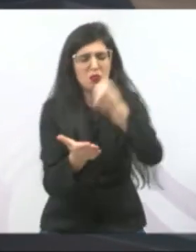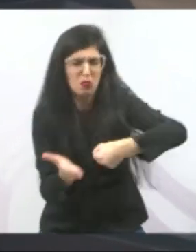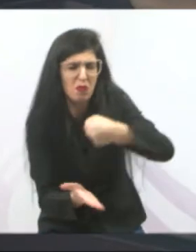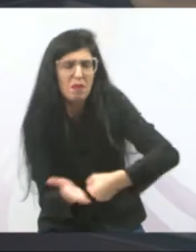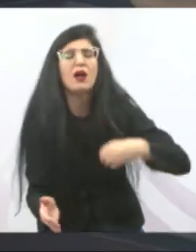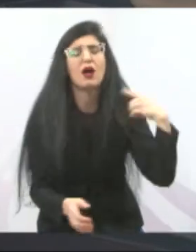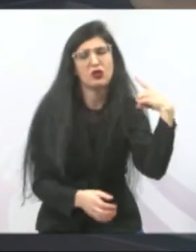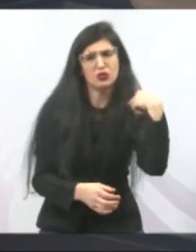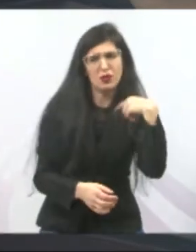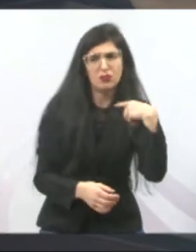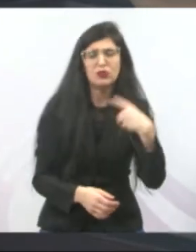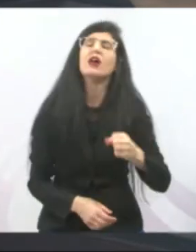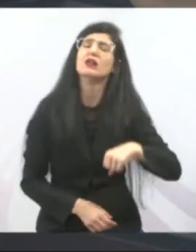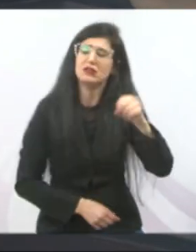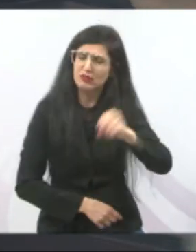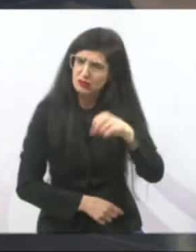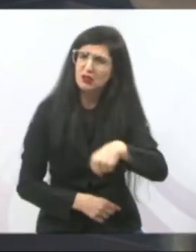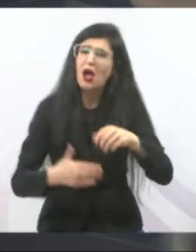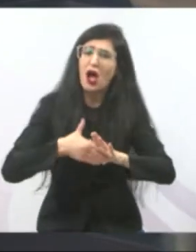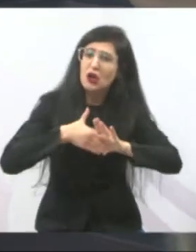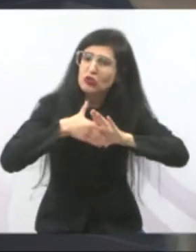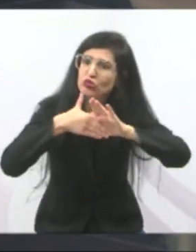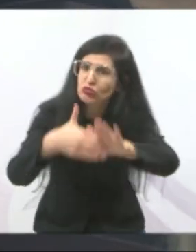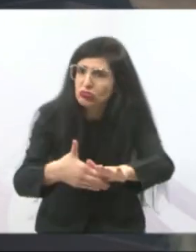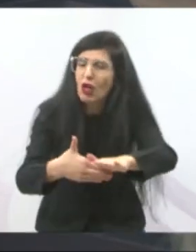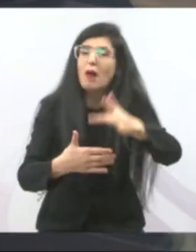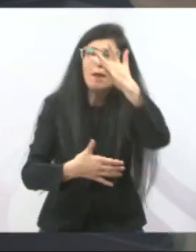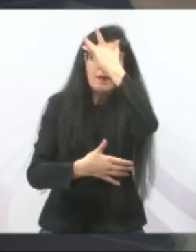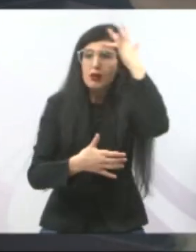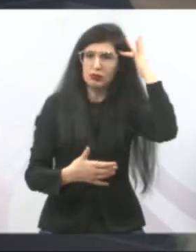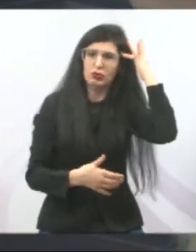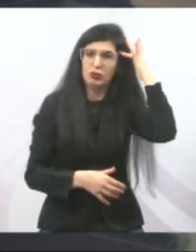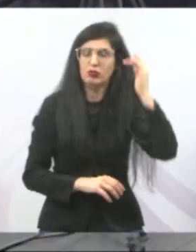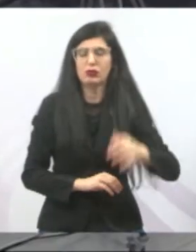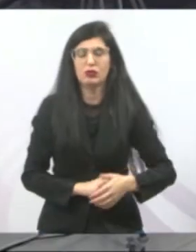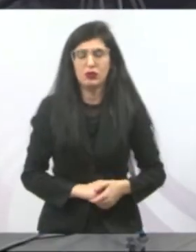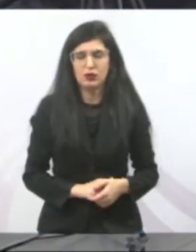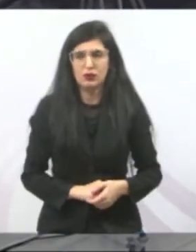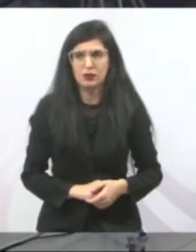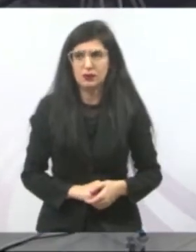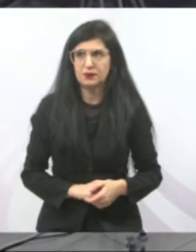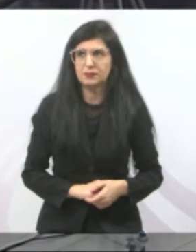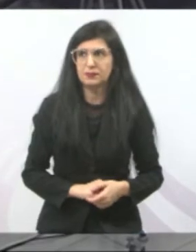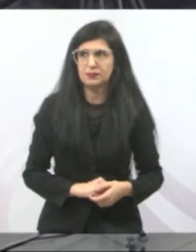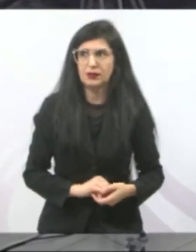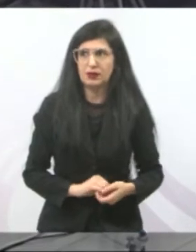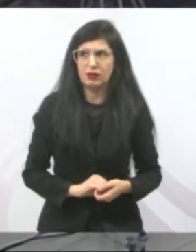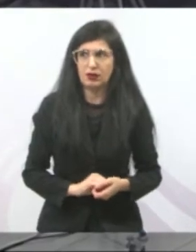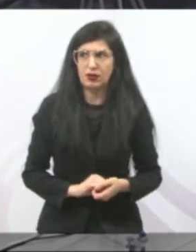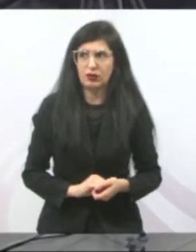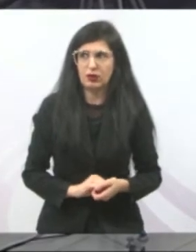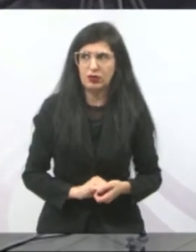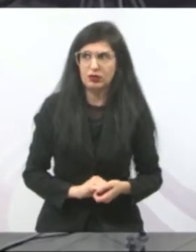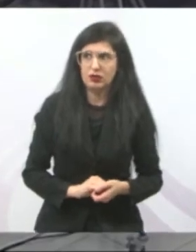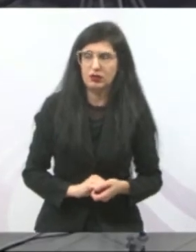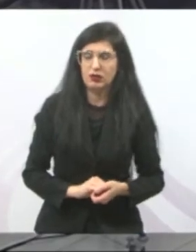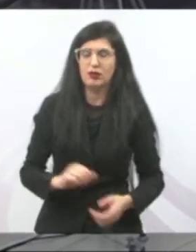Moção número 109. Requeremos ao excelentíssimo senhor presidente dessa casa, cumpridas as